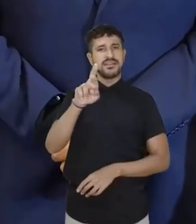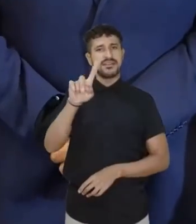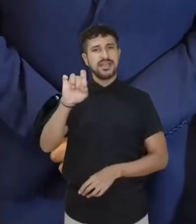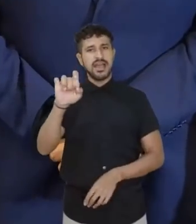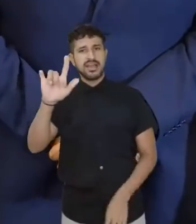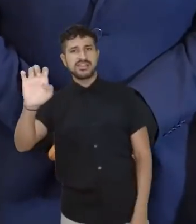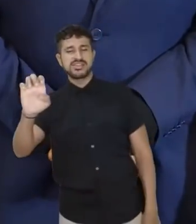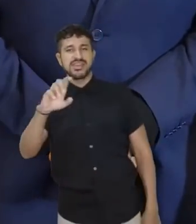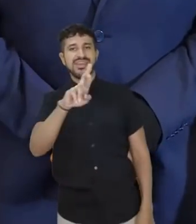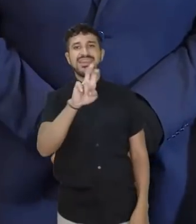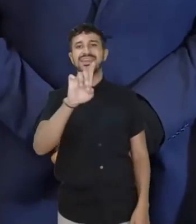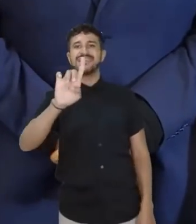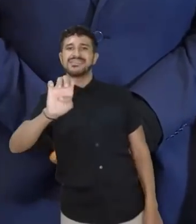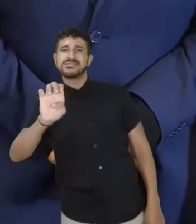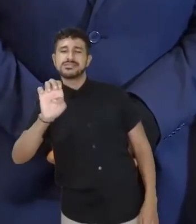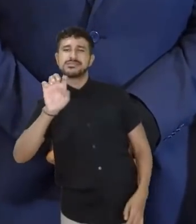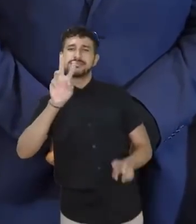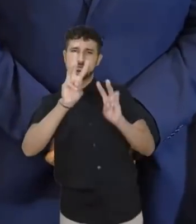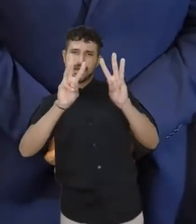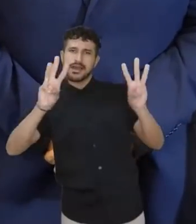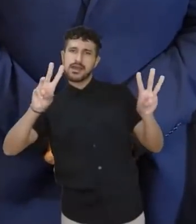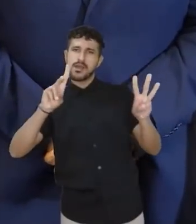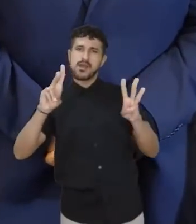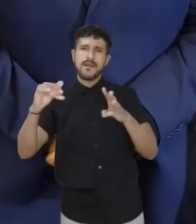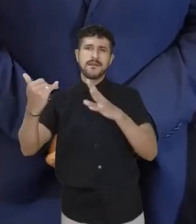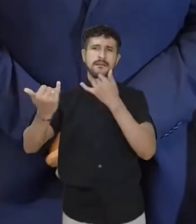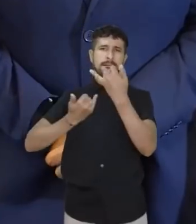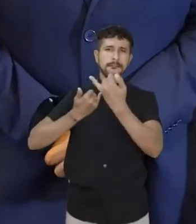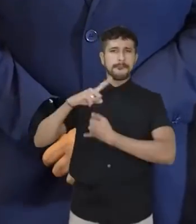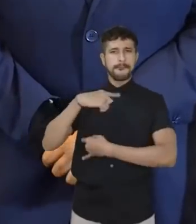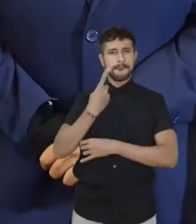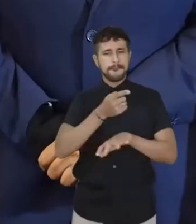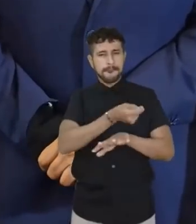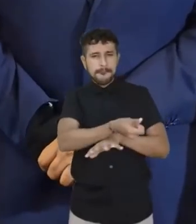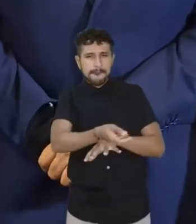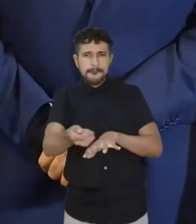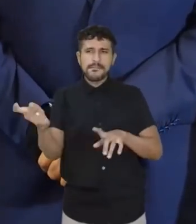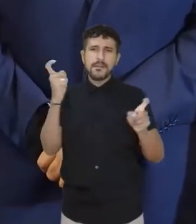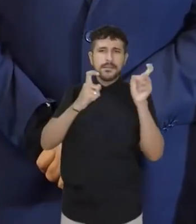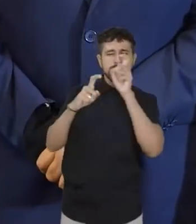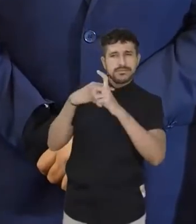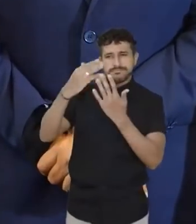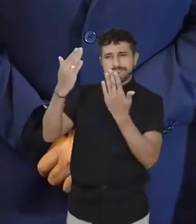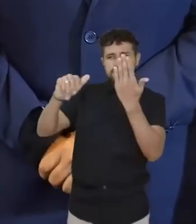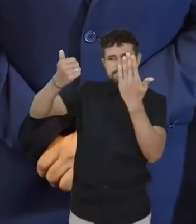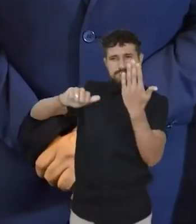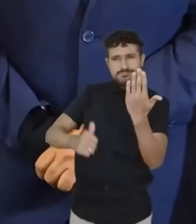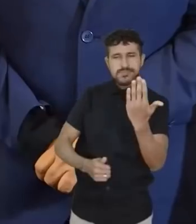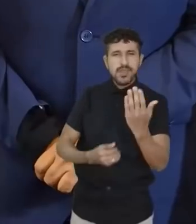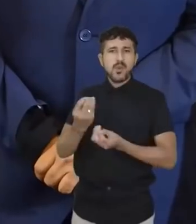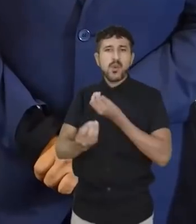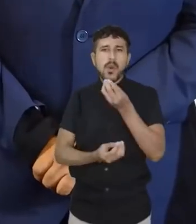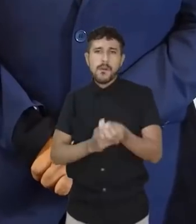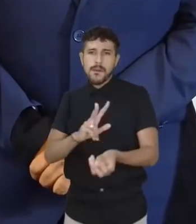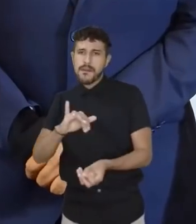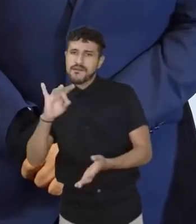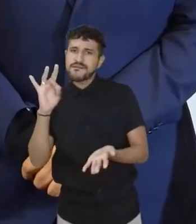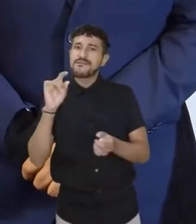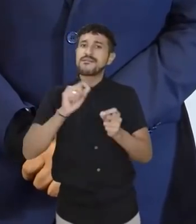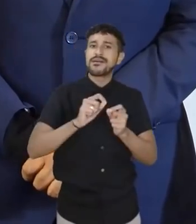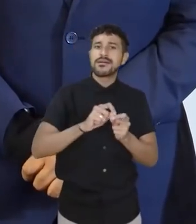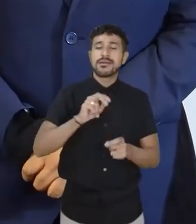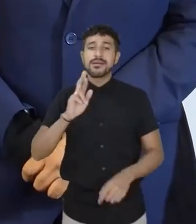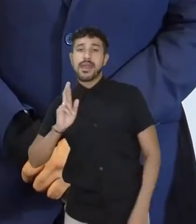que encaminhem para nós as fake news, as mentiras, para a gente ver quais são as medidas que a gente toma do ponto de vista da